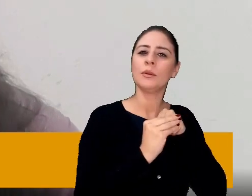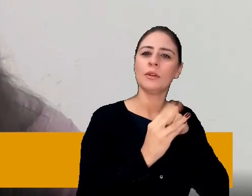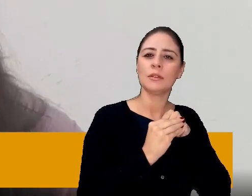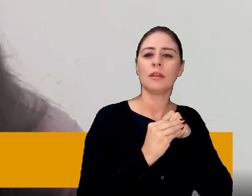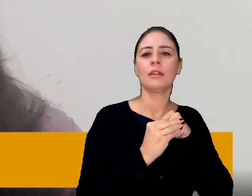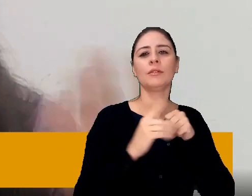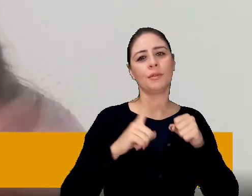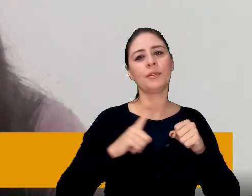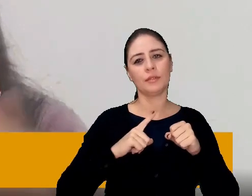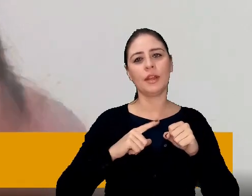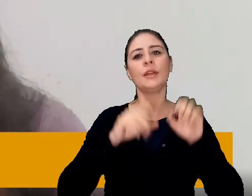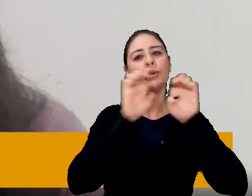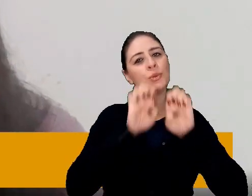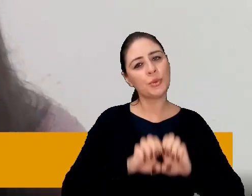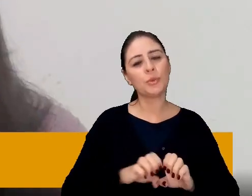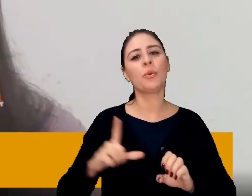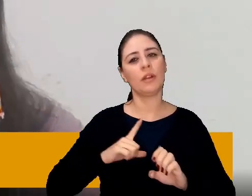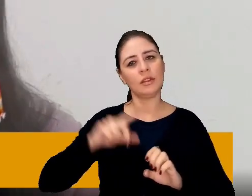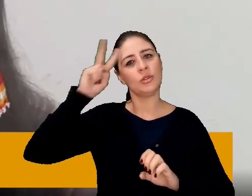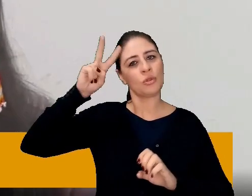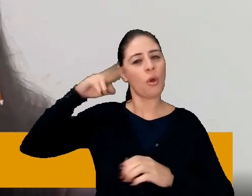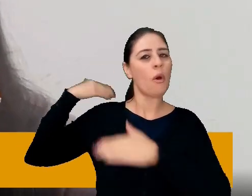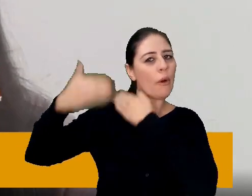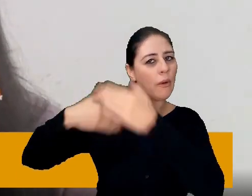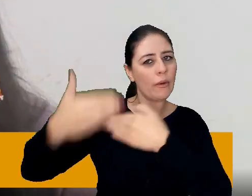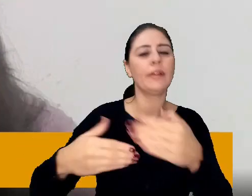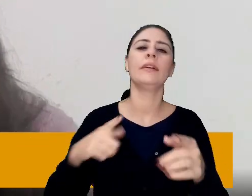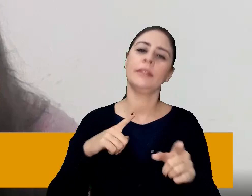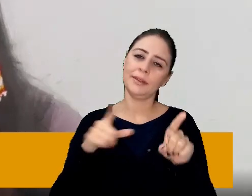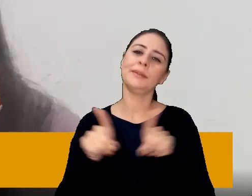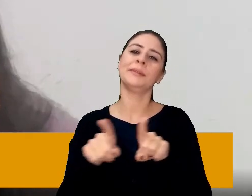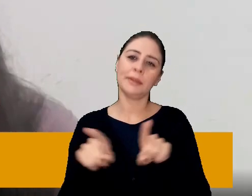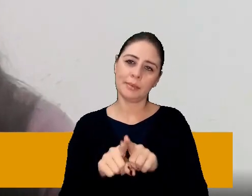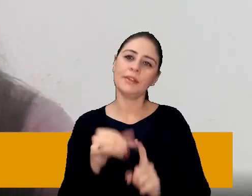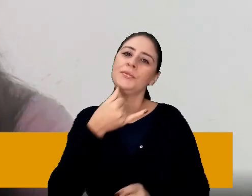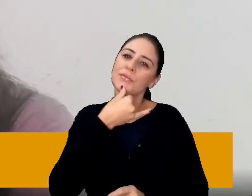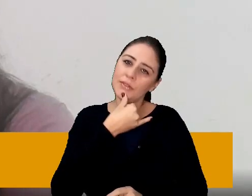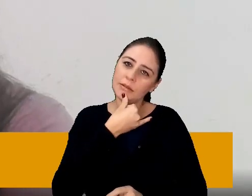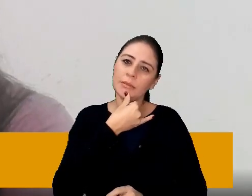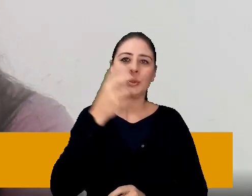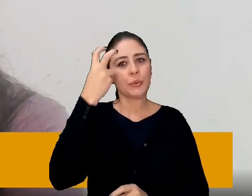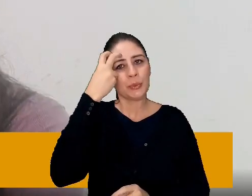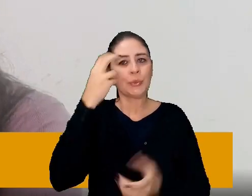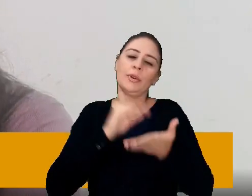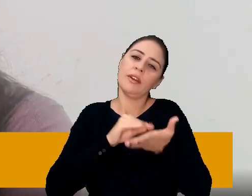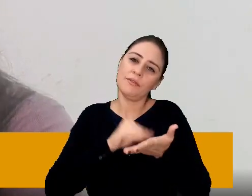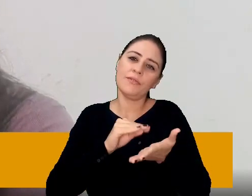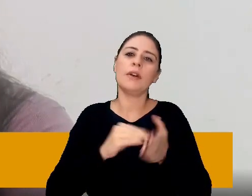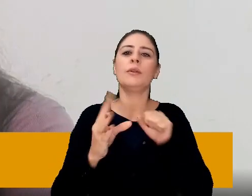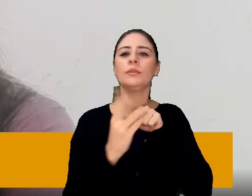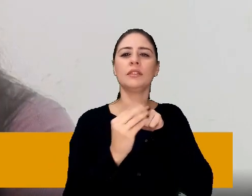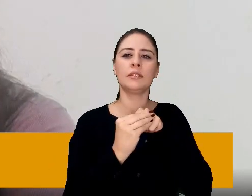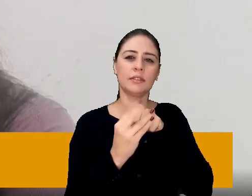conhecimento estrutural, passar de geração em geração, a gente também tem a ignorância estrutural, que é passado de geração em geração, né? Então, às vezes,